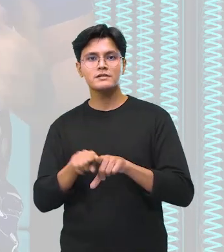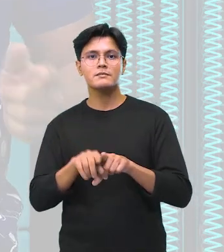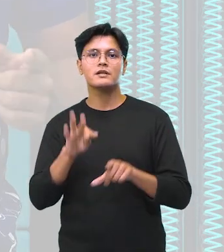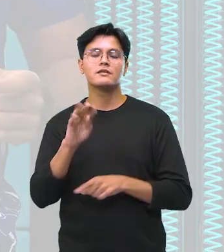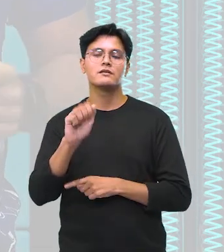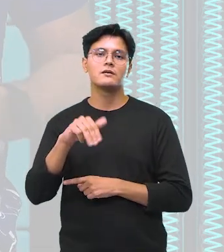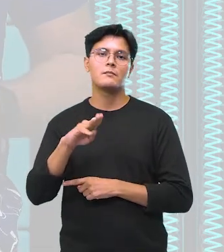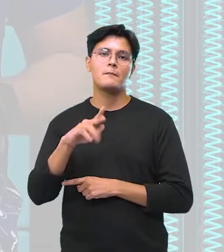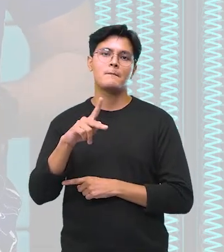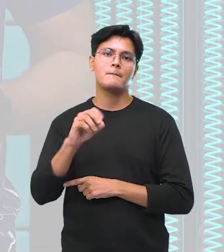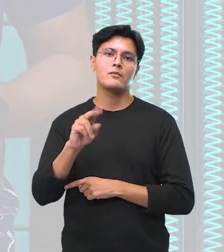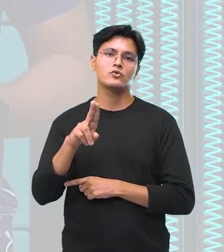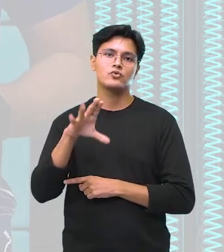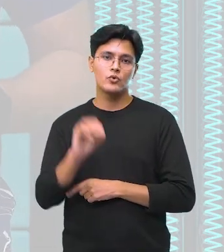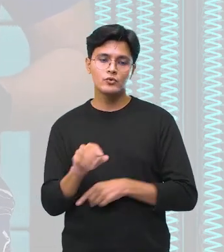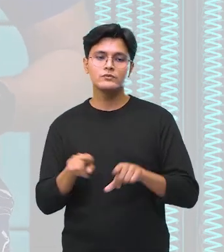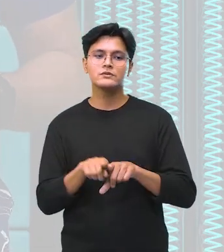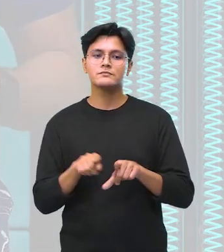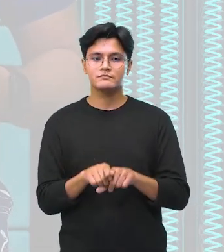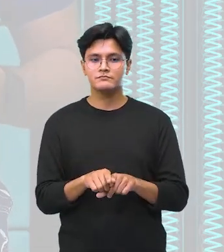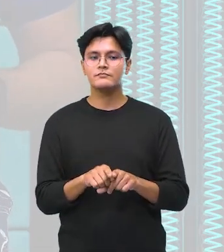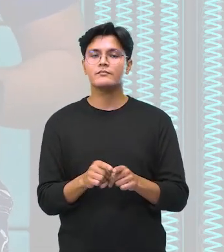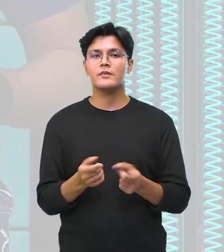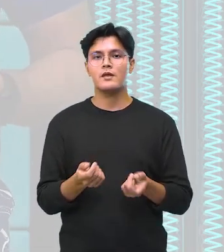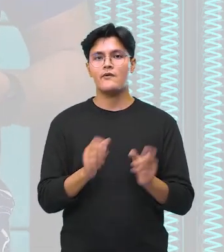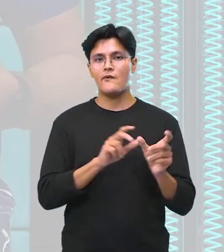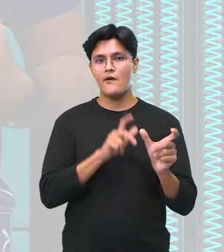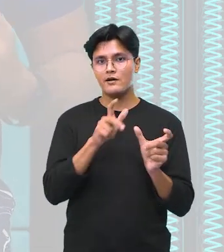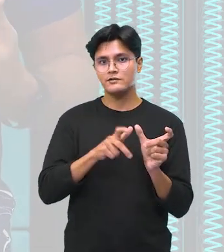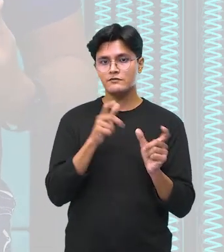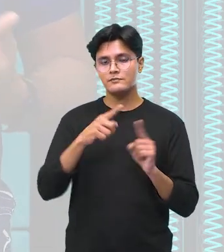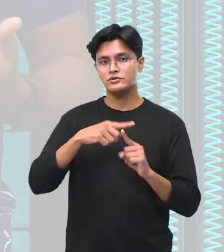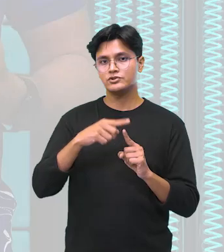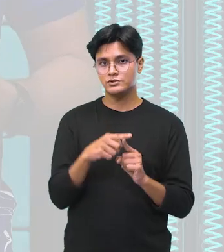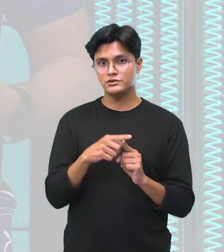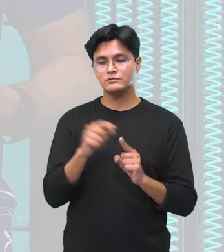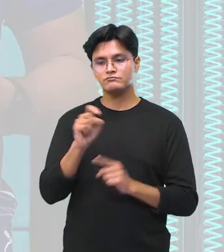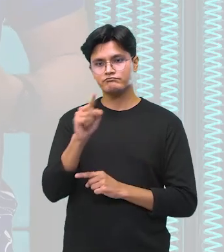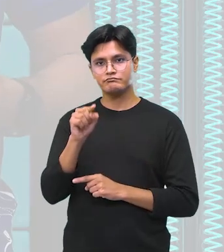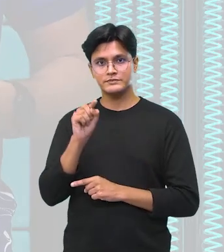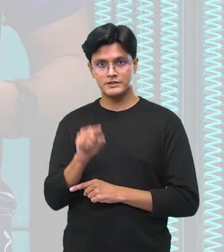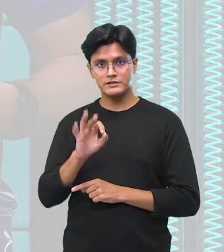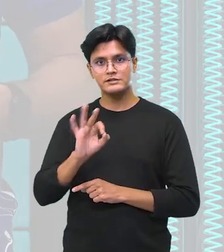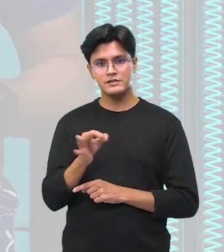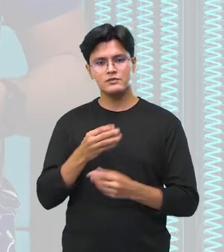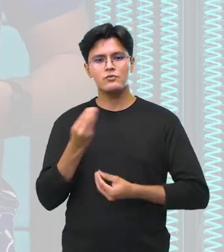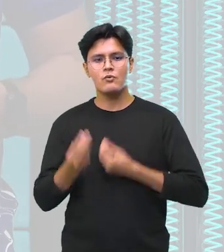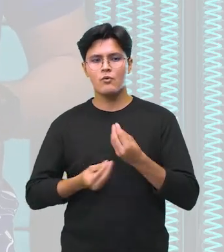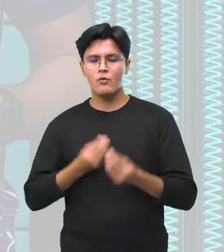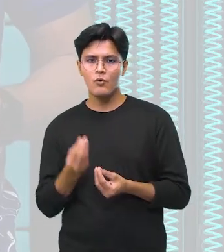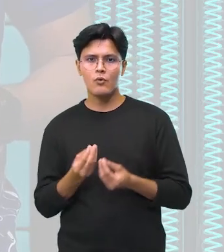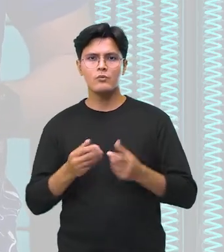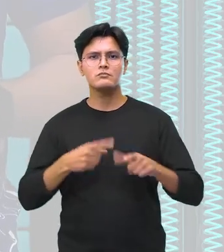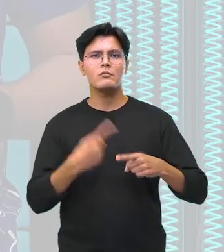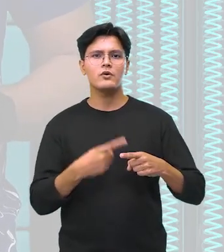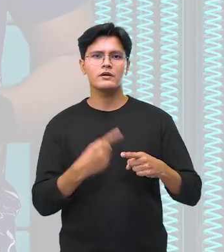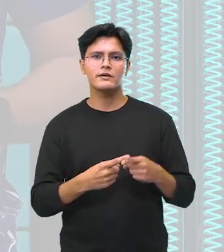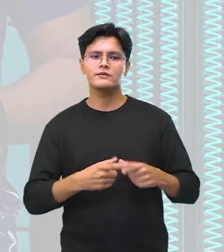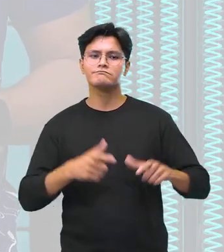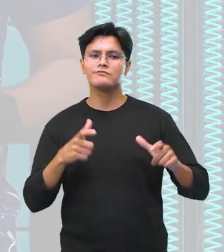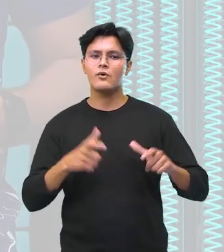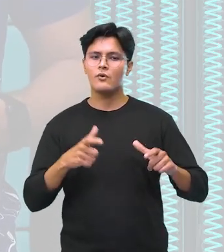ok? Temos ainda os advérbios interrogativos. São as palavras onde, aonde, donde,